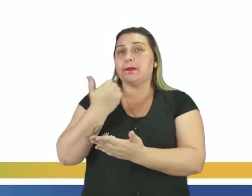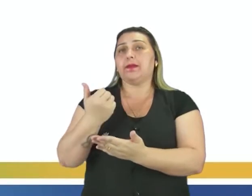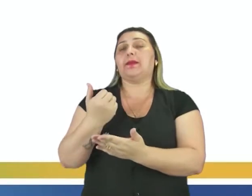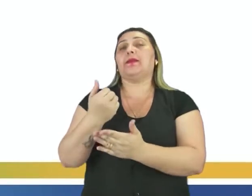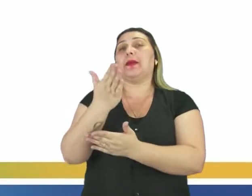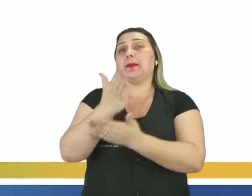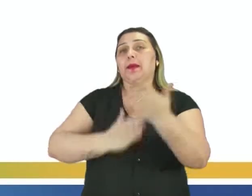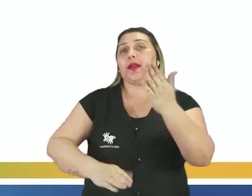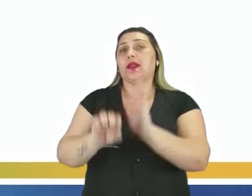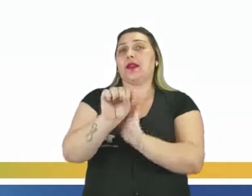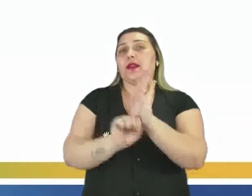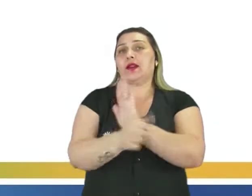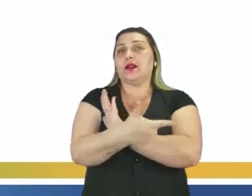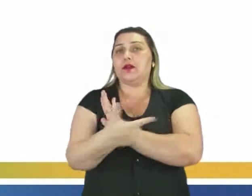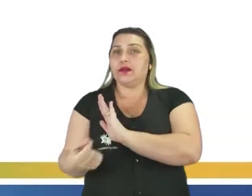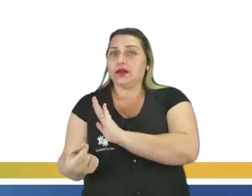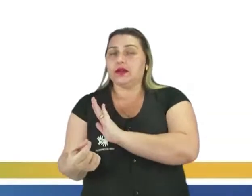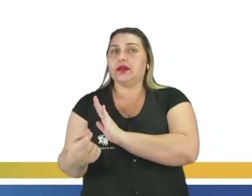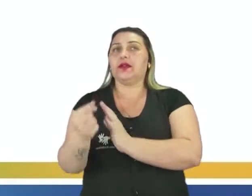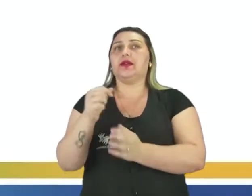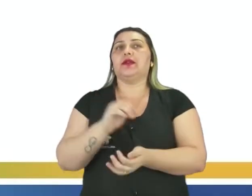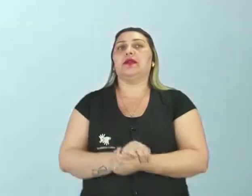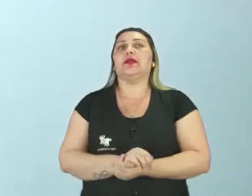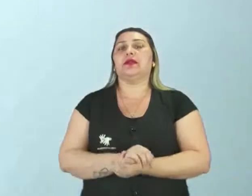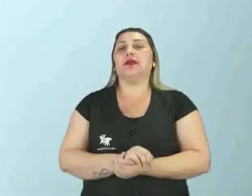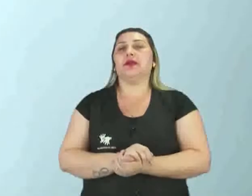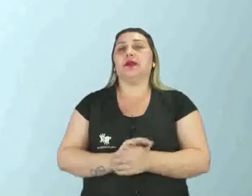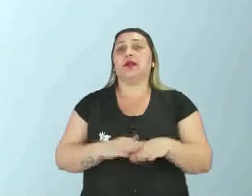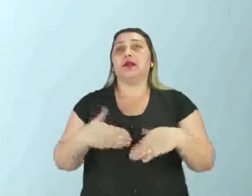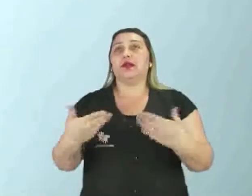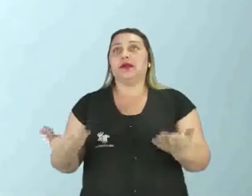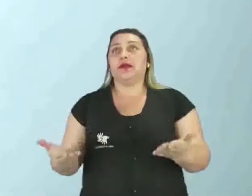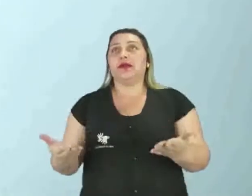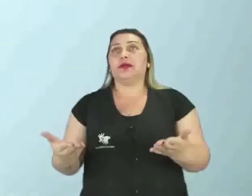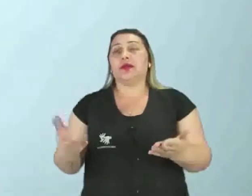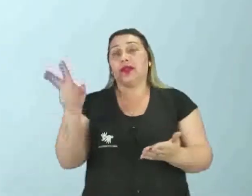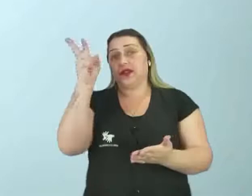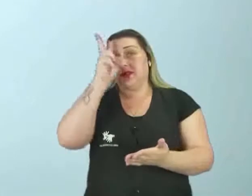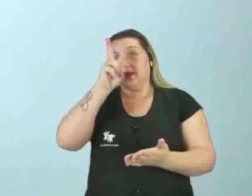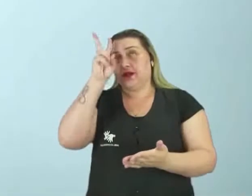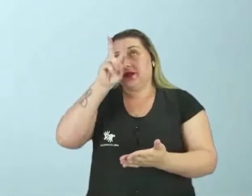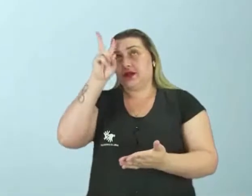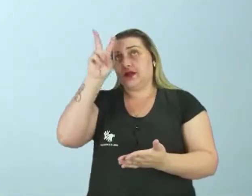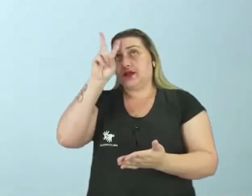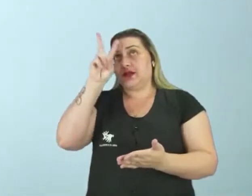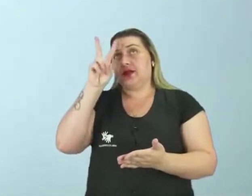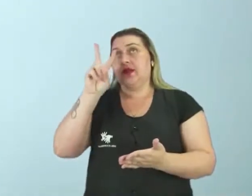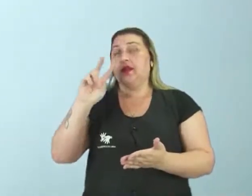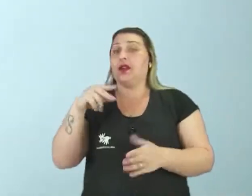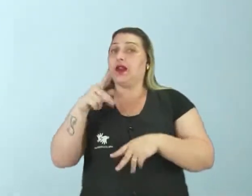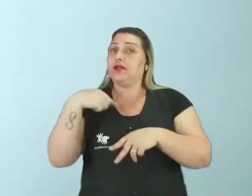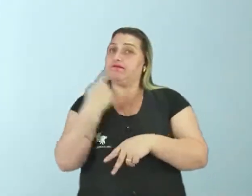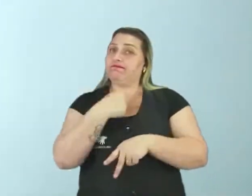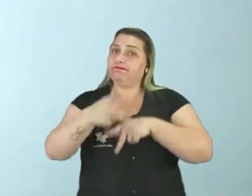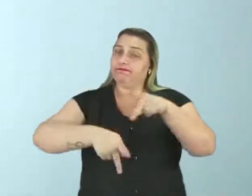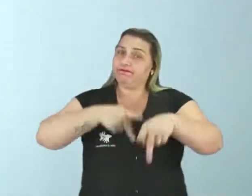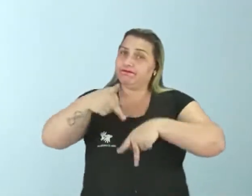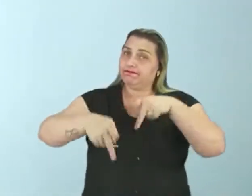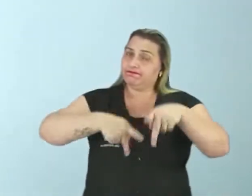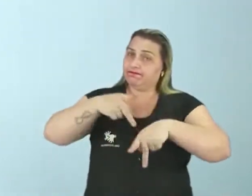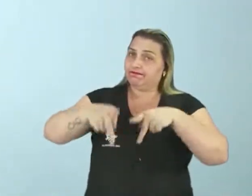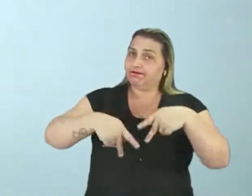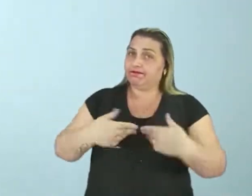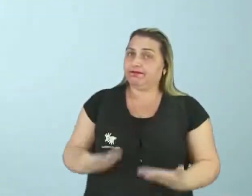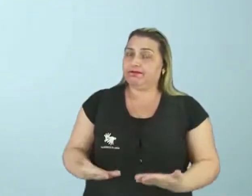segunda metade do século XX. Então, pessoal, lembre-se que, mesmo que a nossa população ela seja